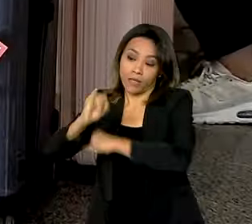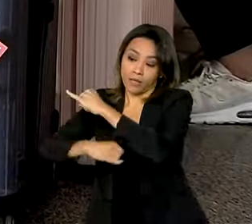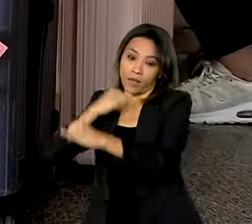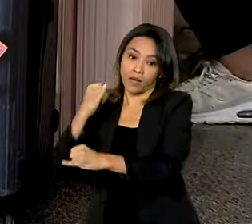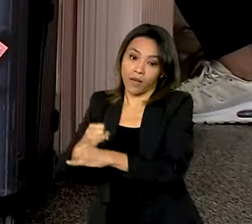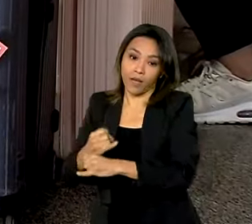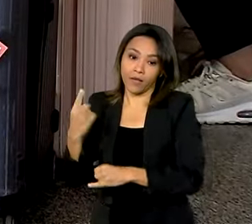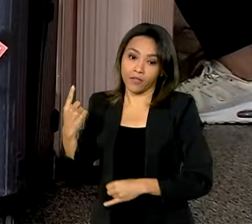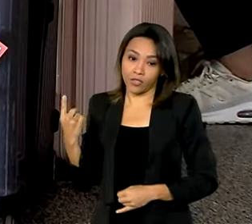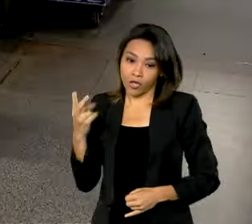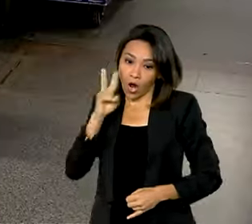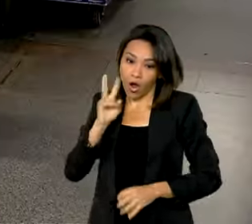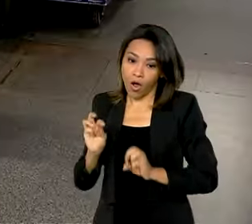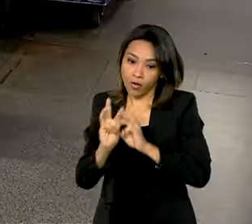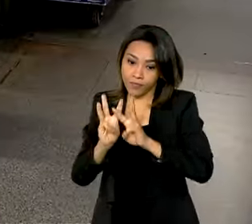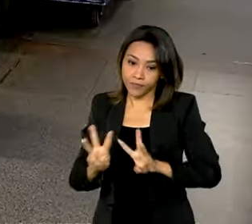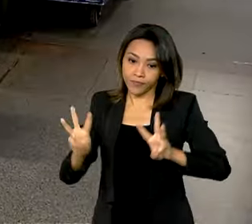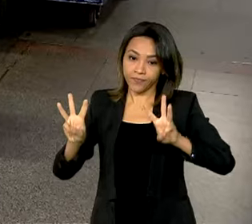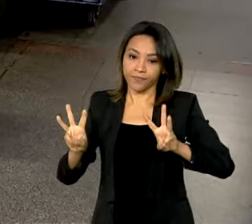é